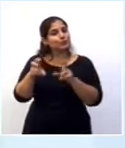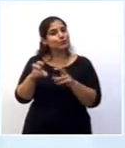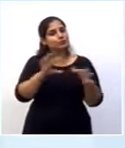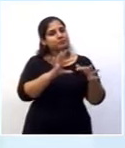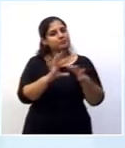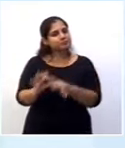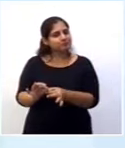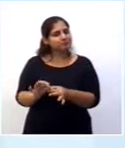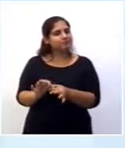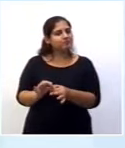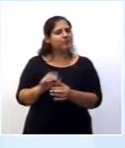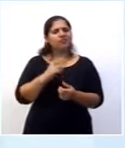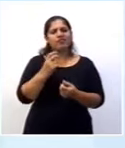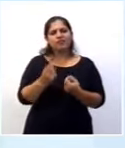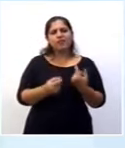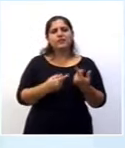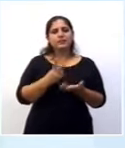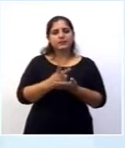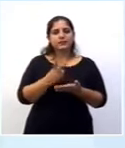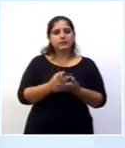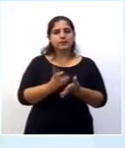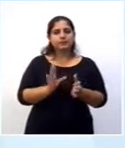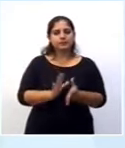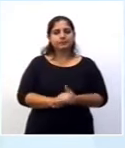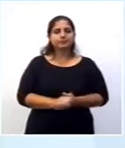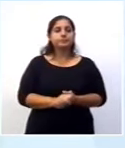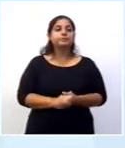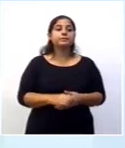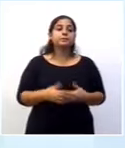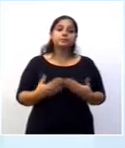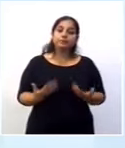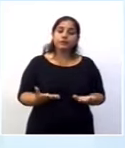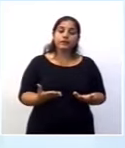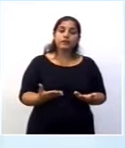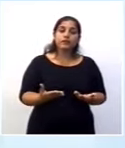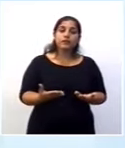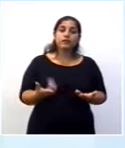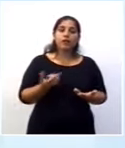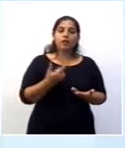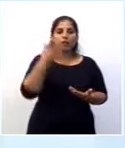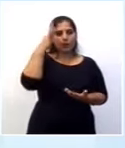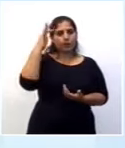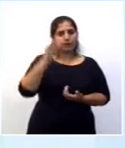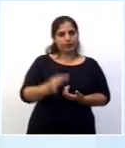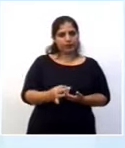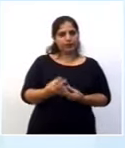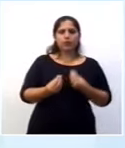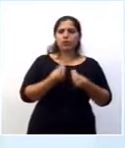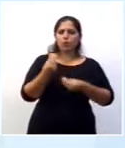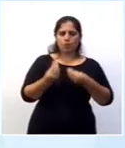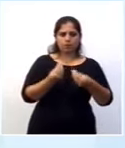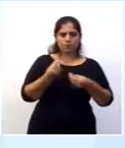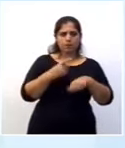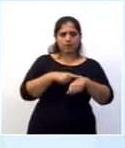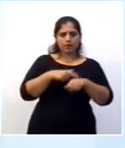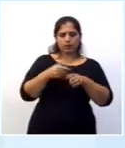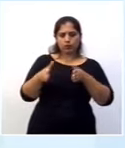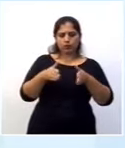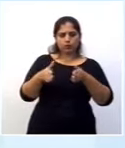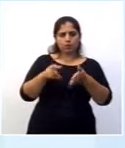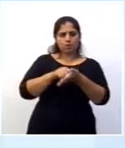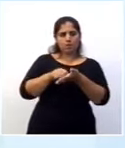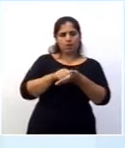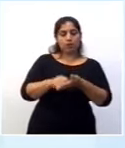que coincidem em vários anos séries. Então, só para a gente compreender esse ciclo da borracha, no período